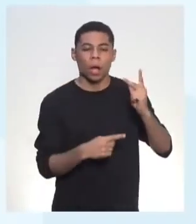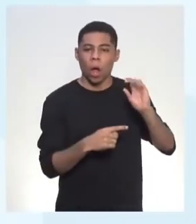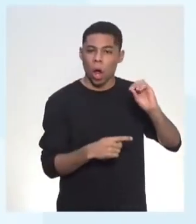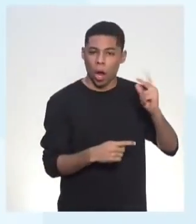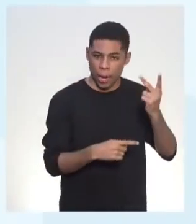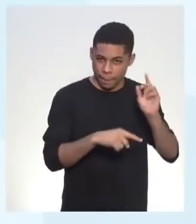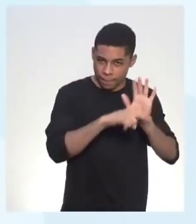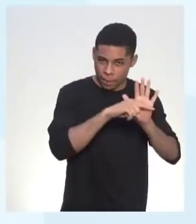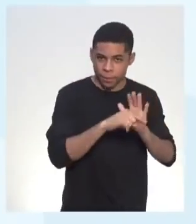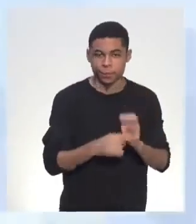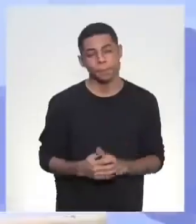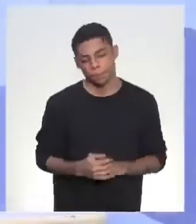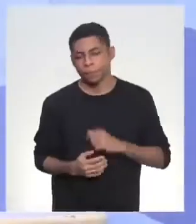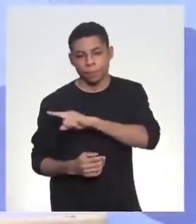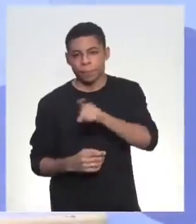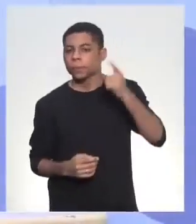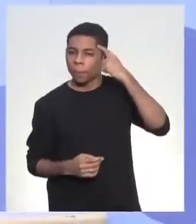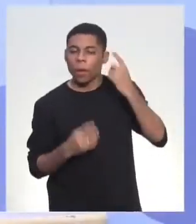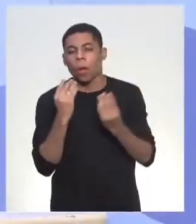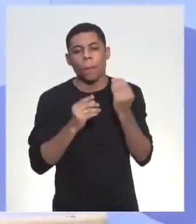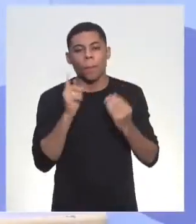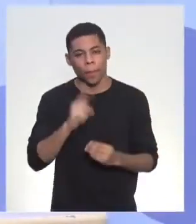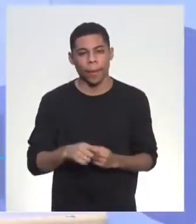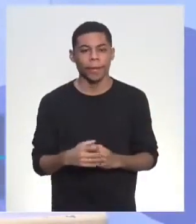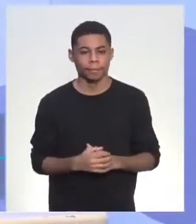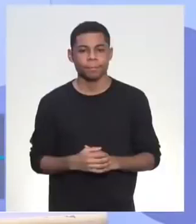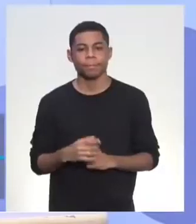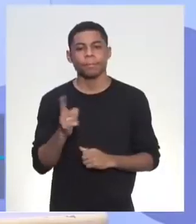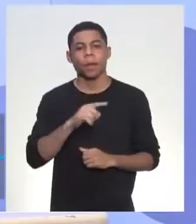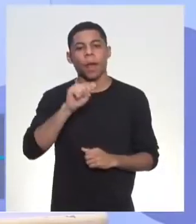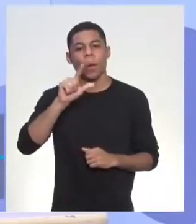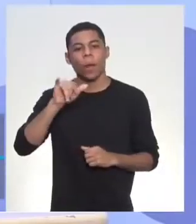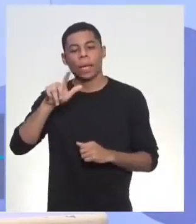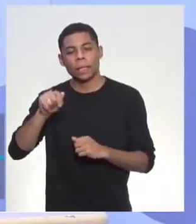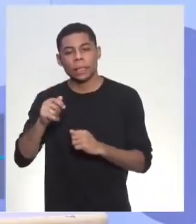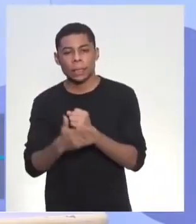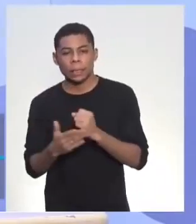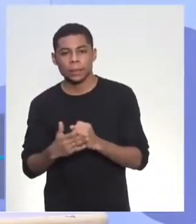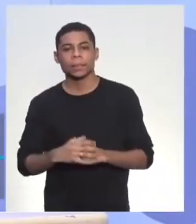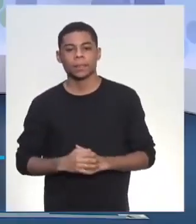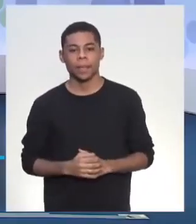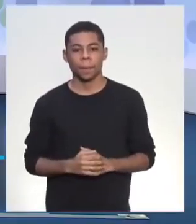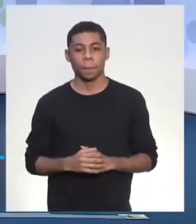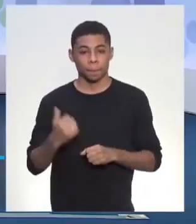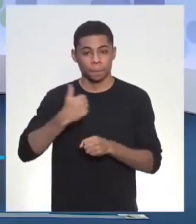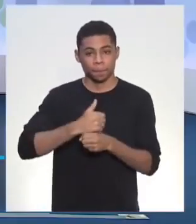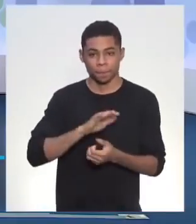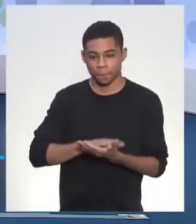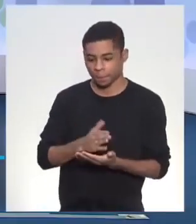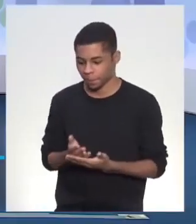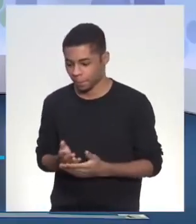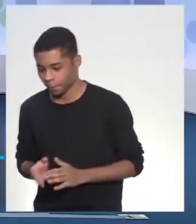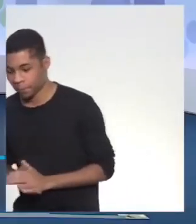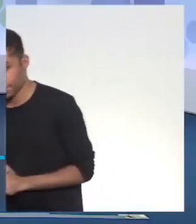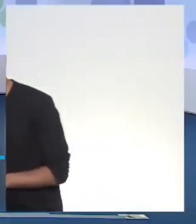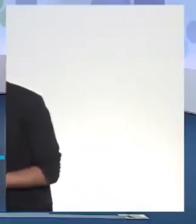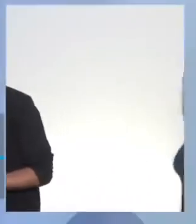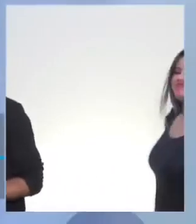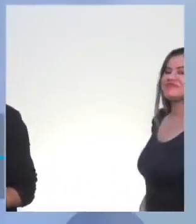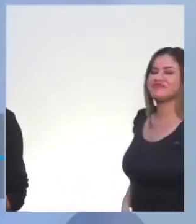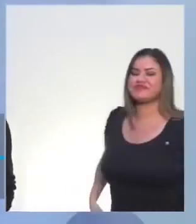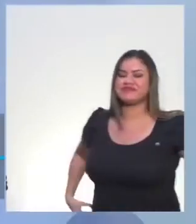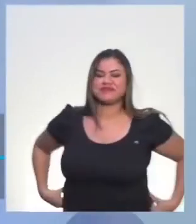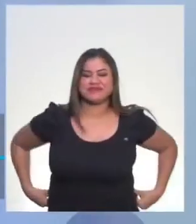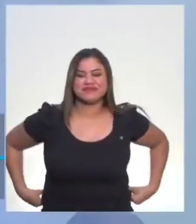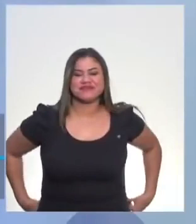para classificar a substância como ácida ou como alcalina, né? Isso. O pH é o potencial hidrogeniônico